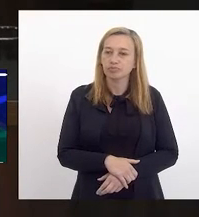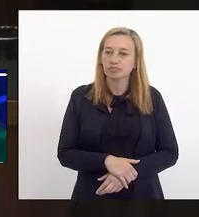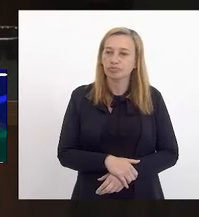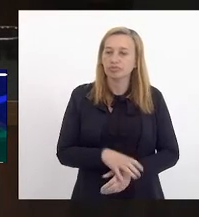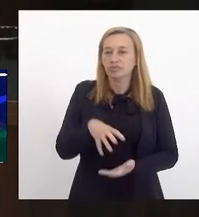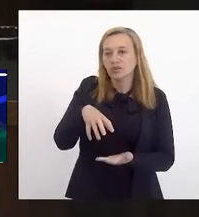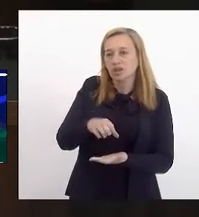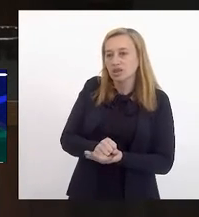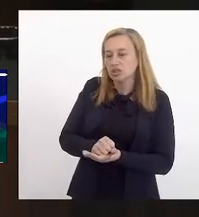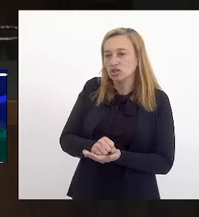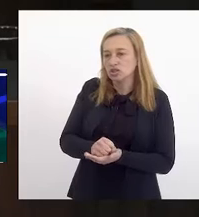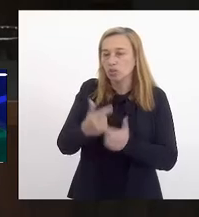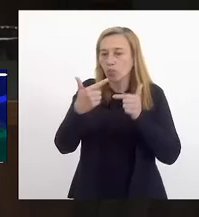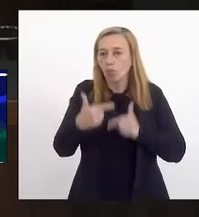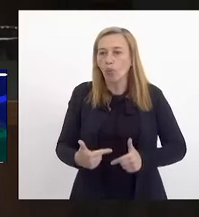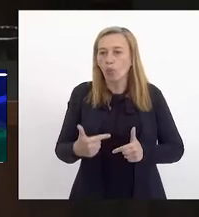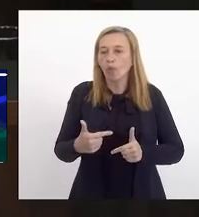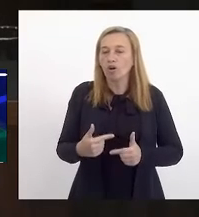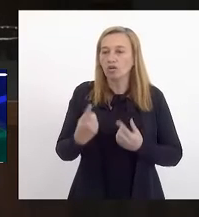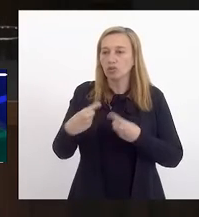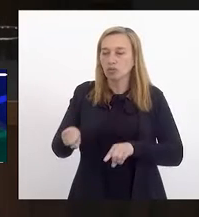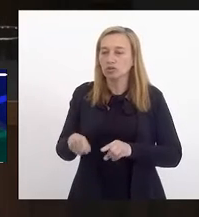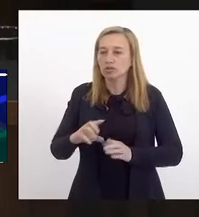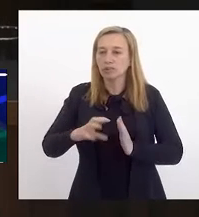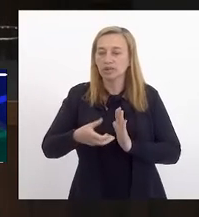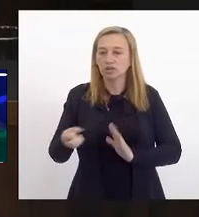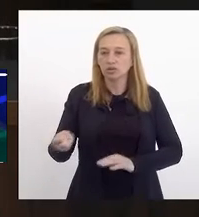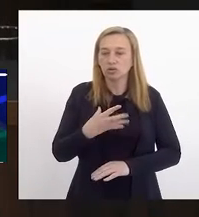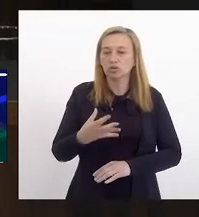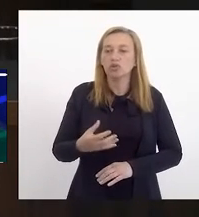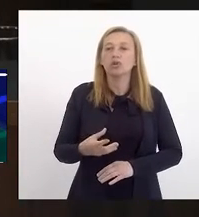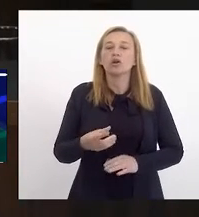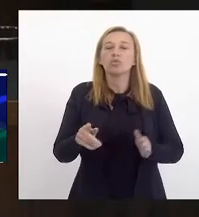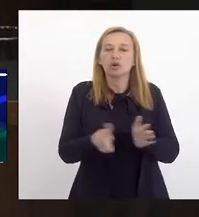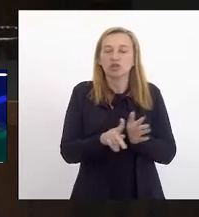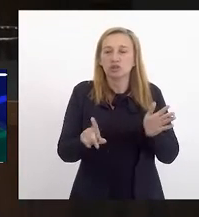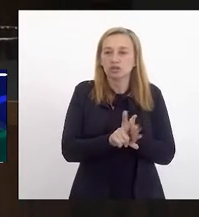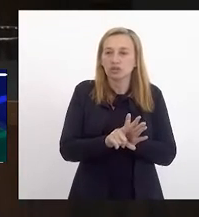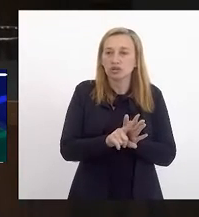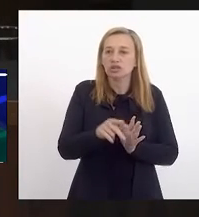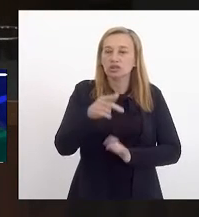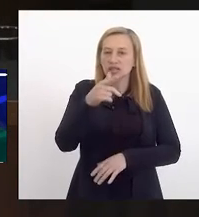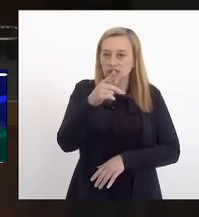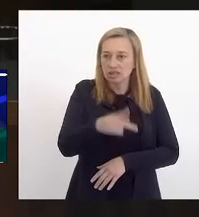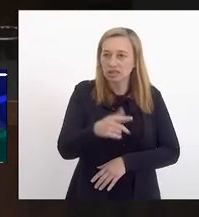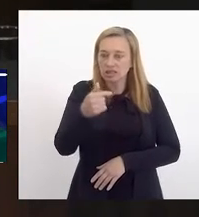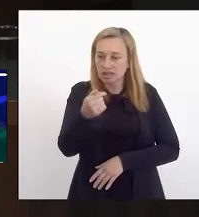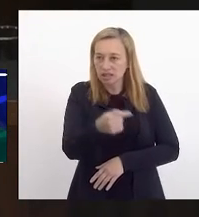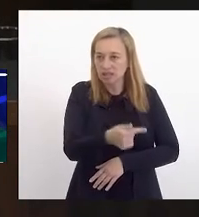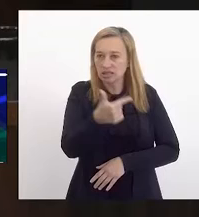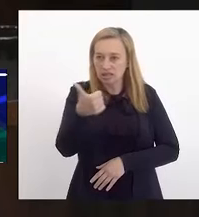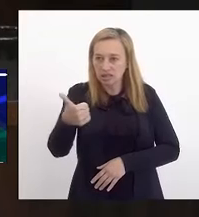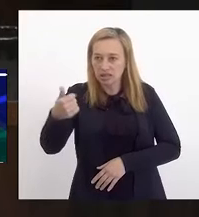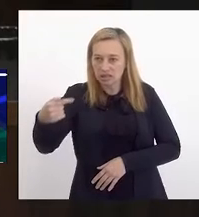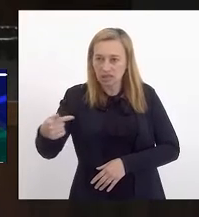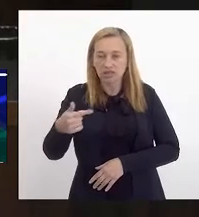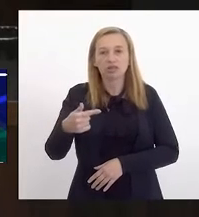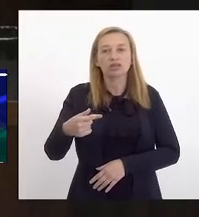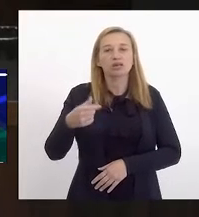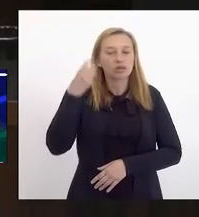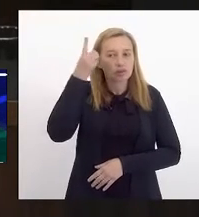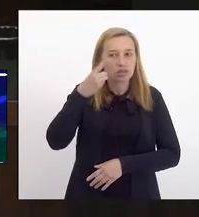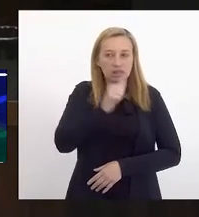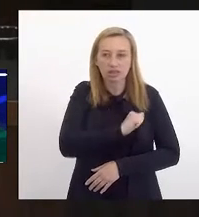Registrada a abstenção do Partido Novo. Projeto de resolução 717-21, de autoria do deputado André